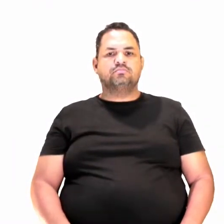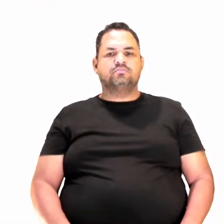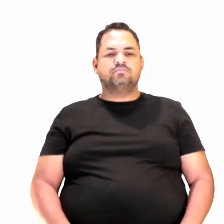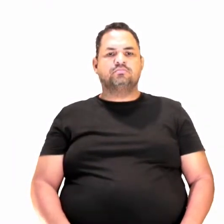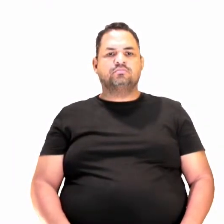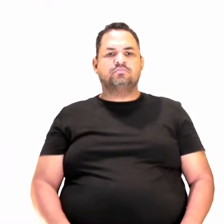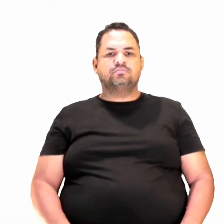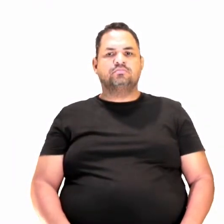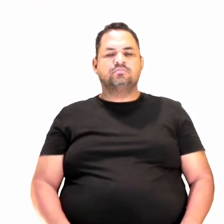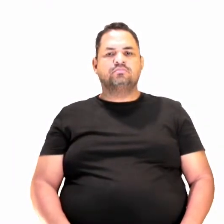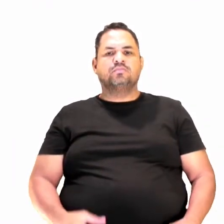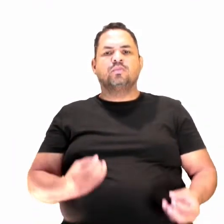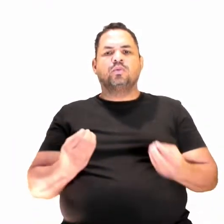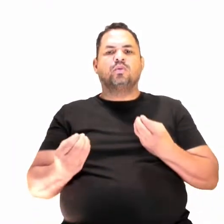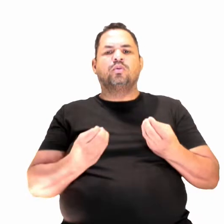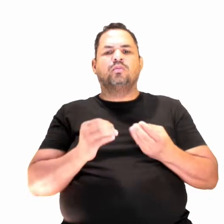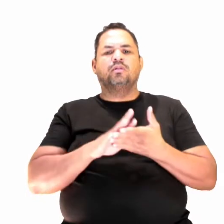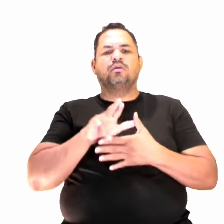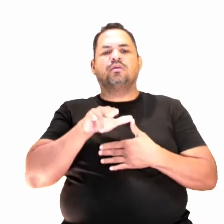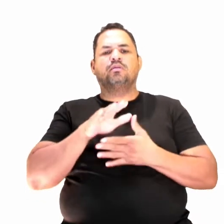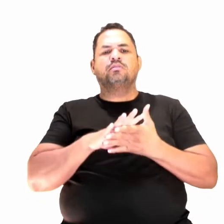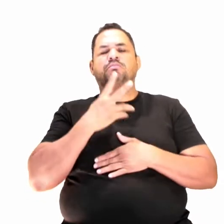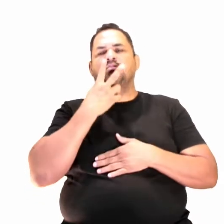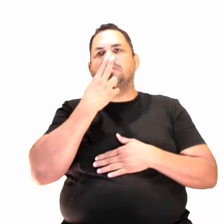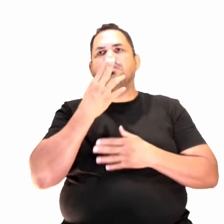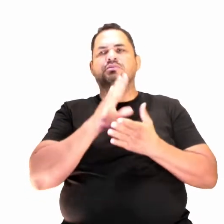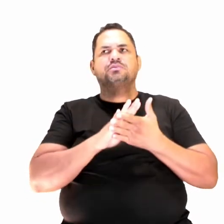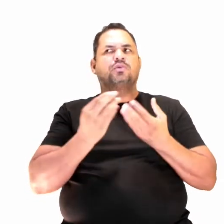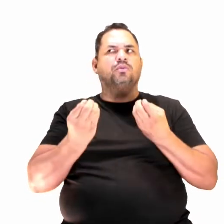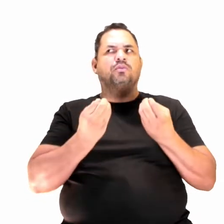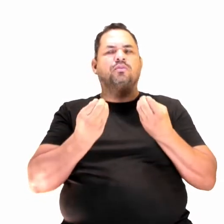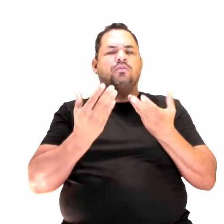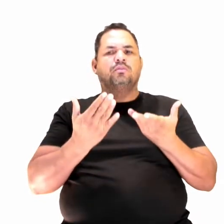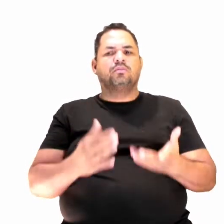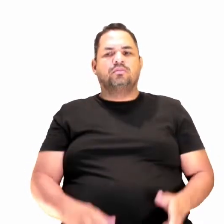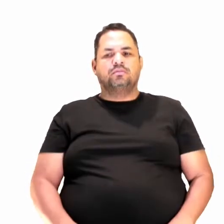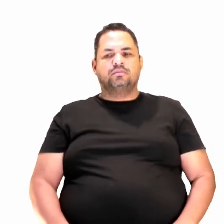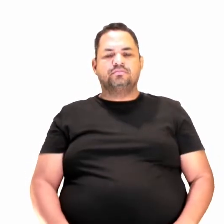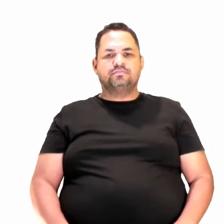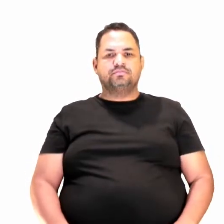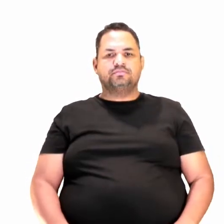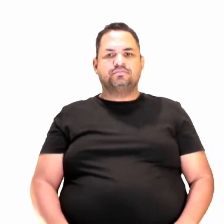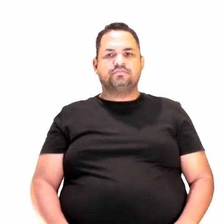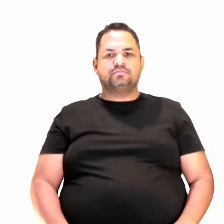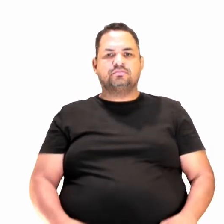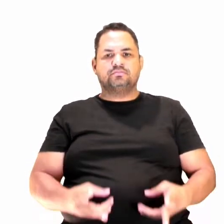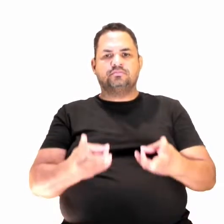seja, aí ela fala, né? Sim, mas a pele dela